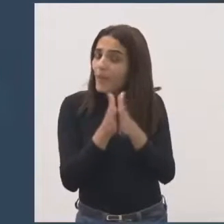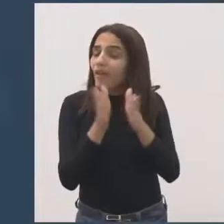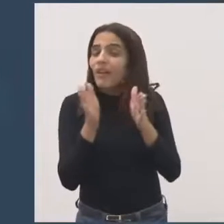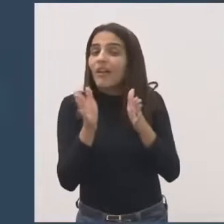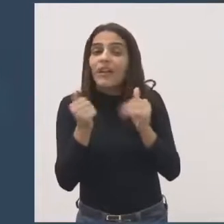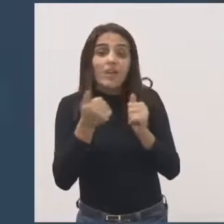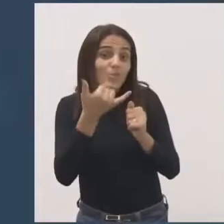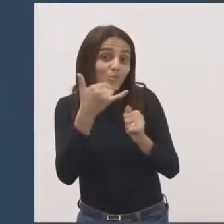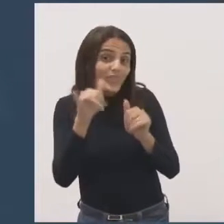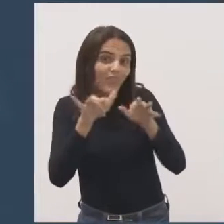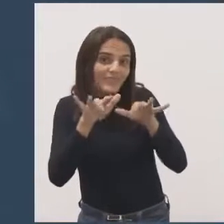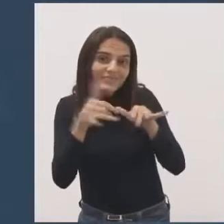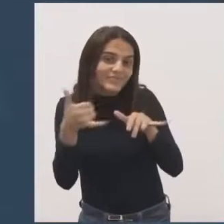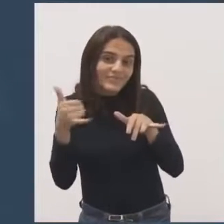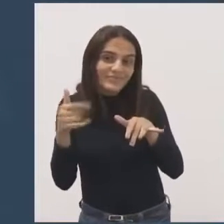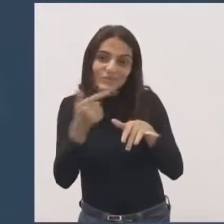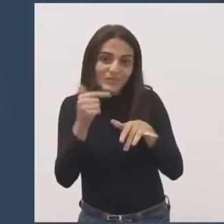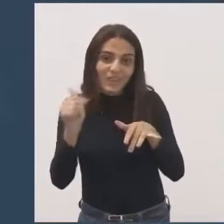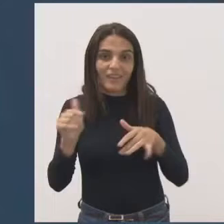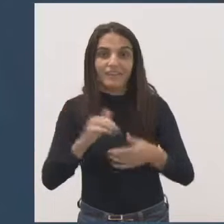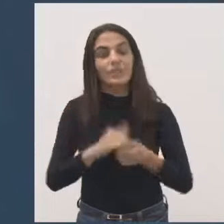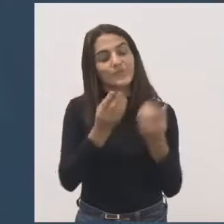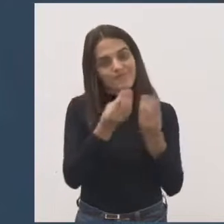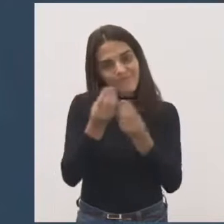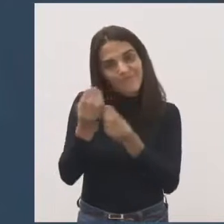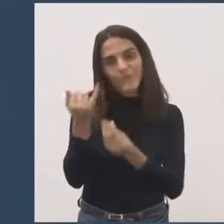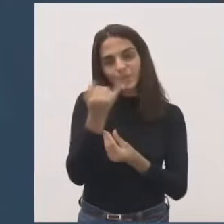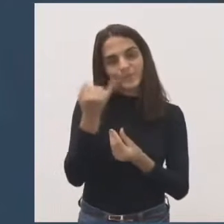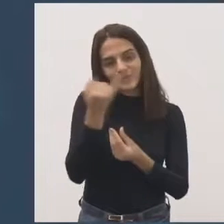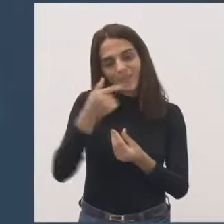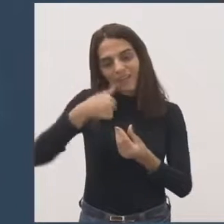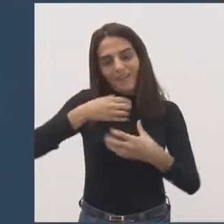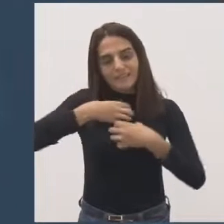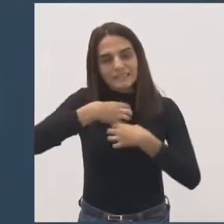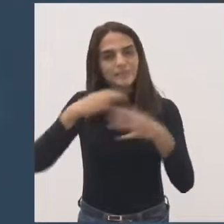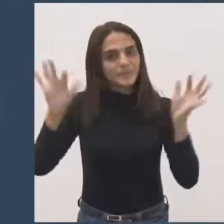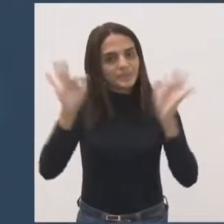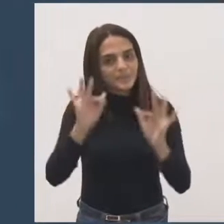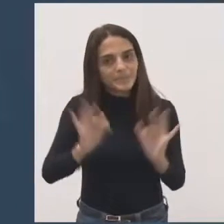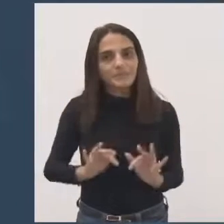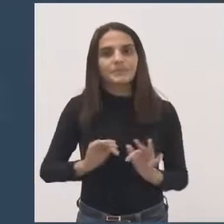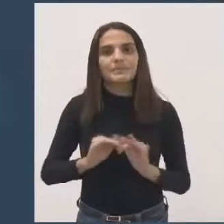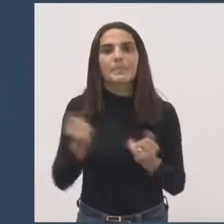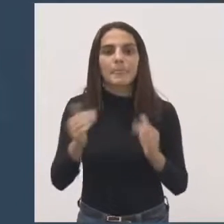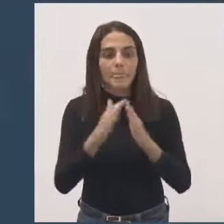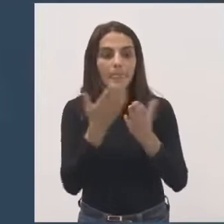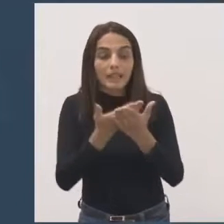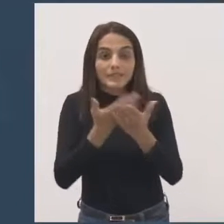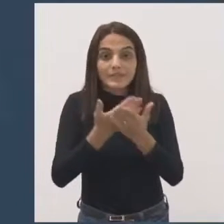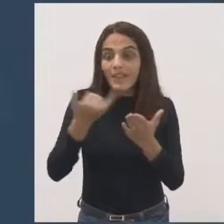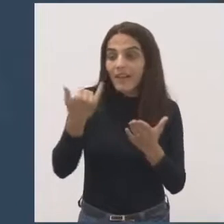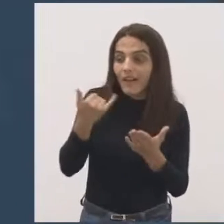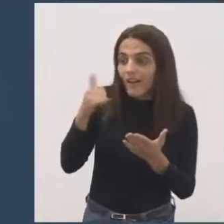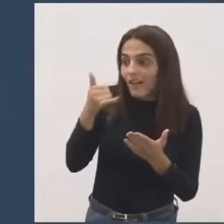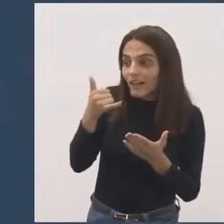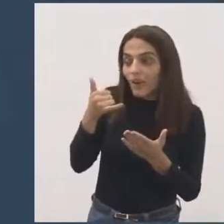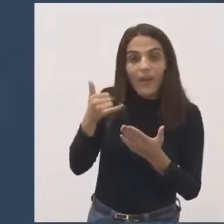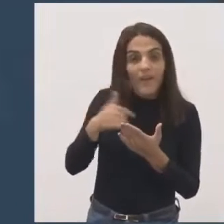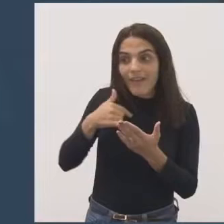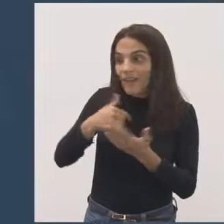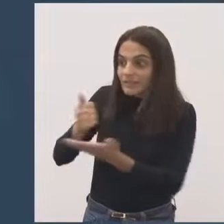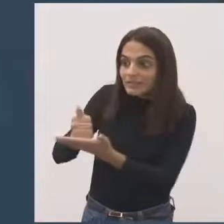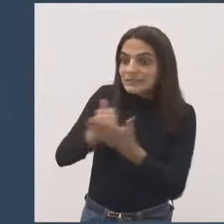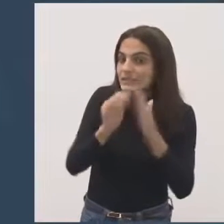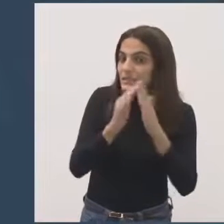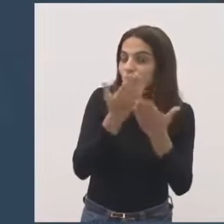a essa ferramenta, né? Então é muito, muito, muito bom. Eu fico muito feliz que cada uma escola me liga e fala: Felipe, recebi 72 notebooks, que nem foi